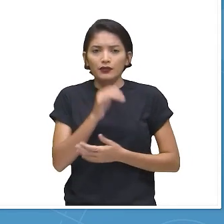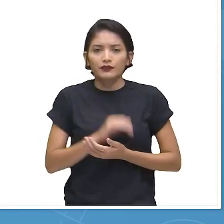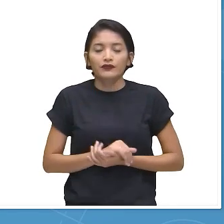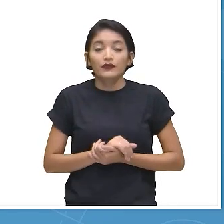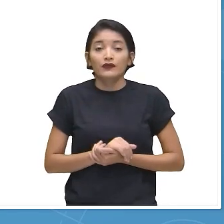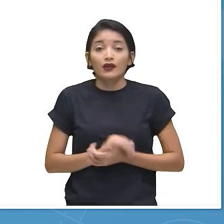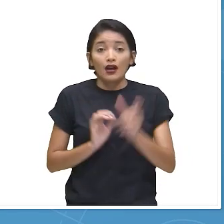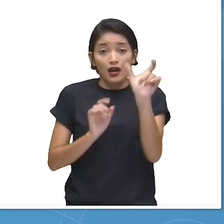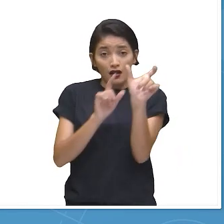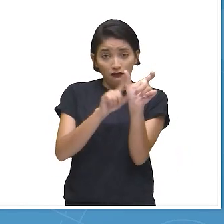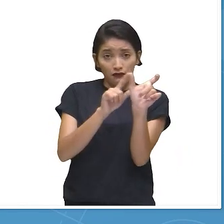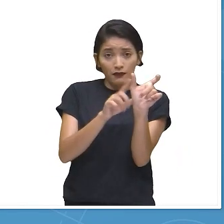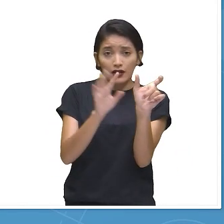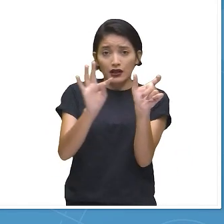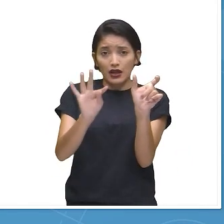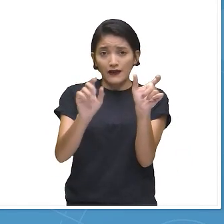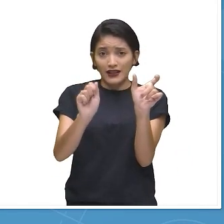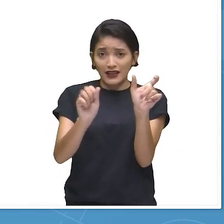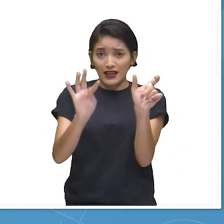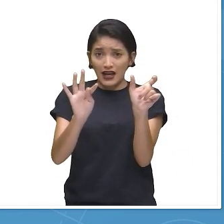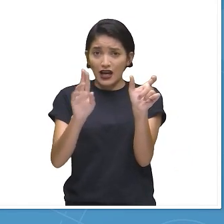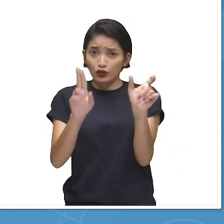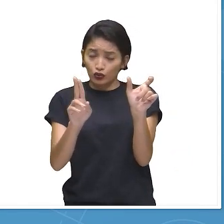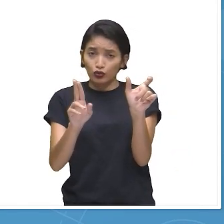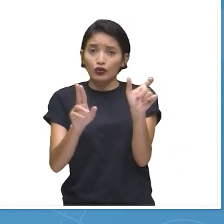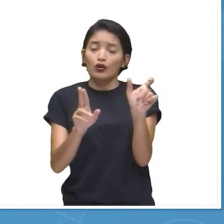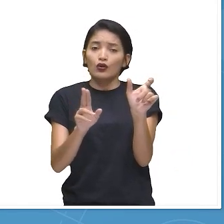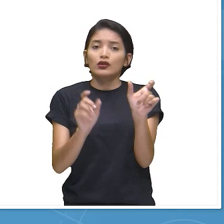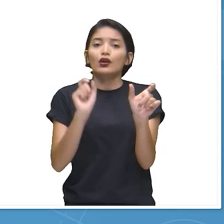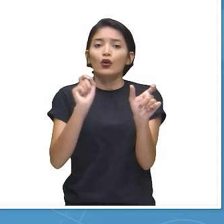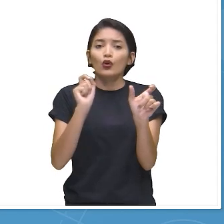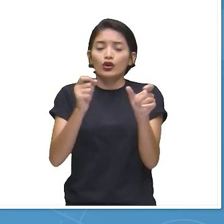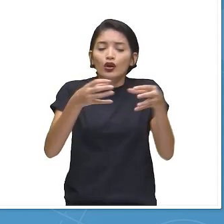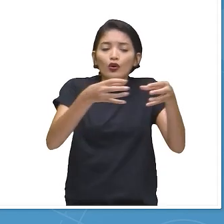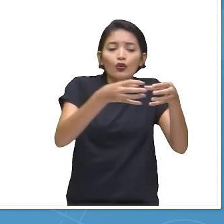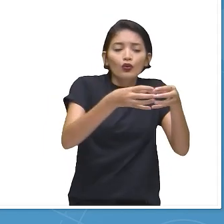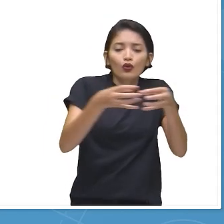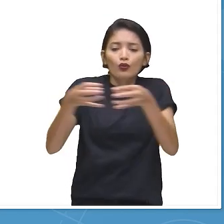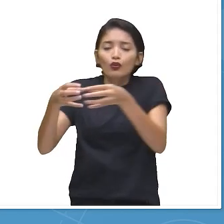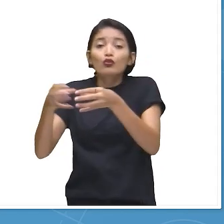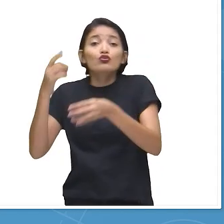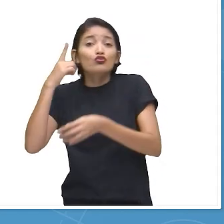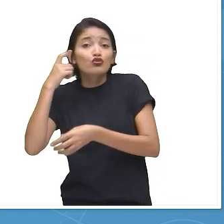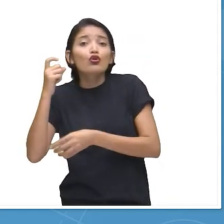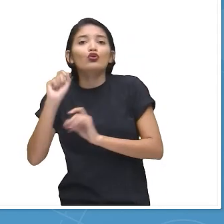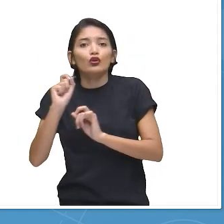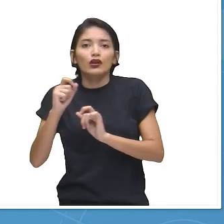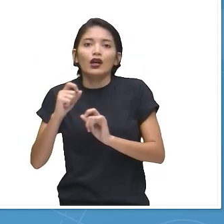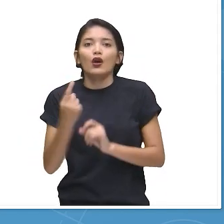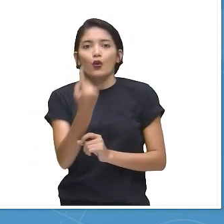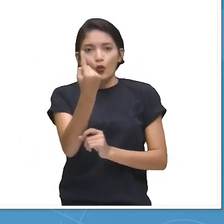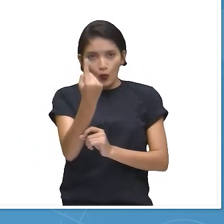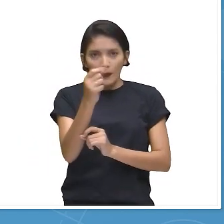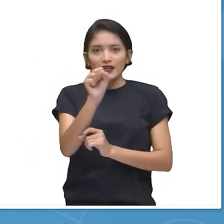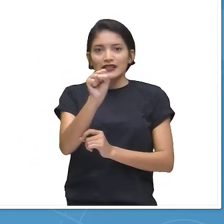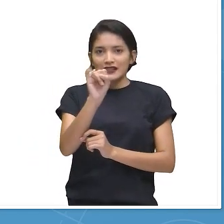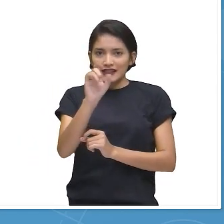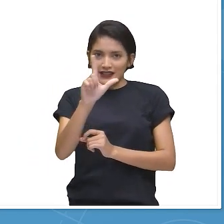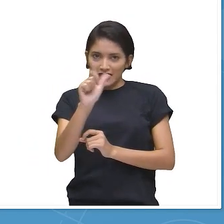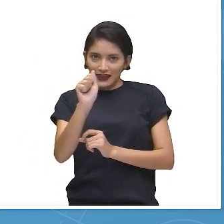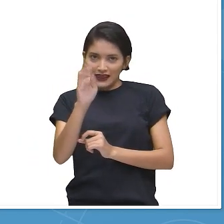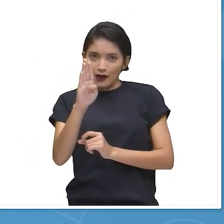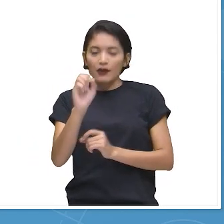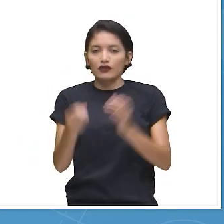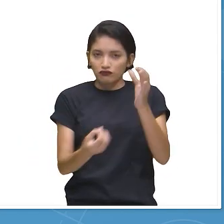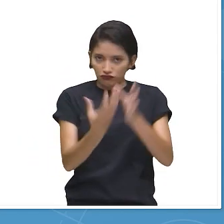a palavra tatu, cada um desses conjuntos de sons formou uma sílaba. Tatu,